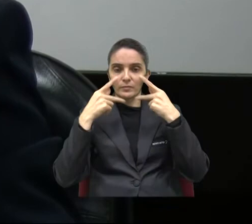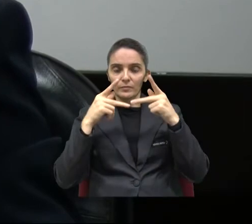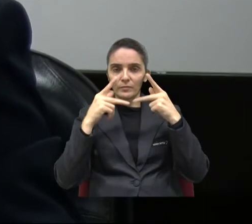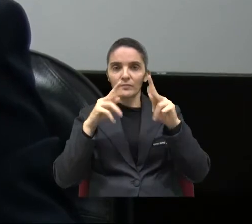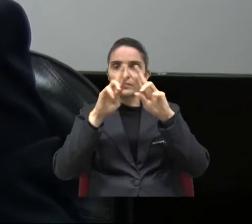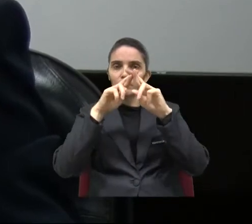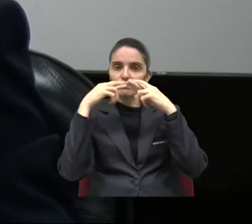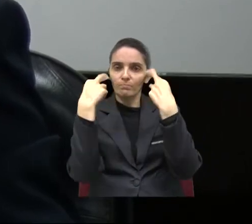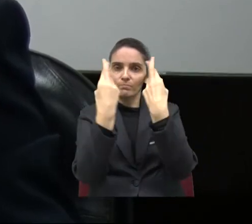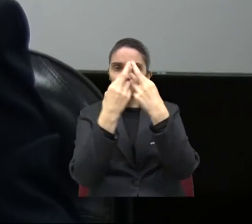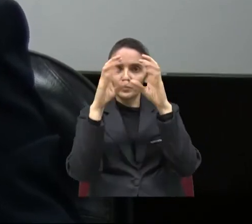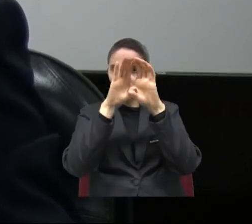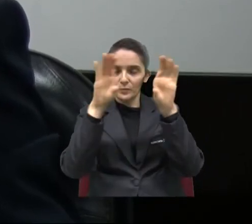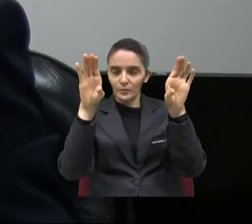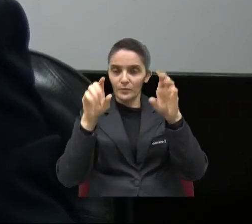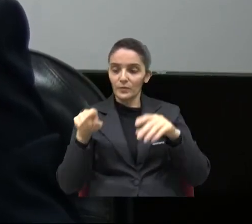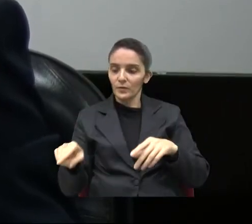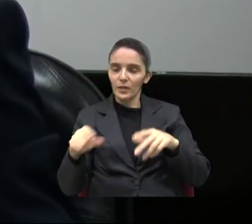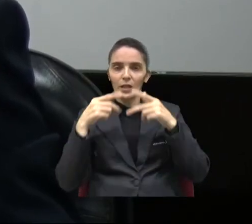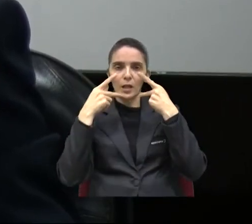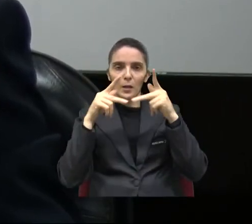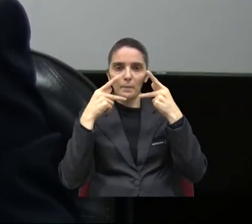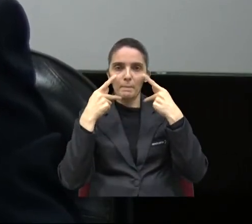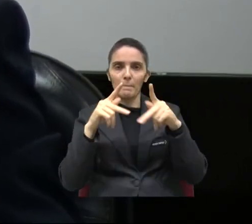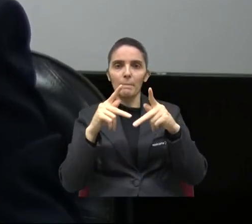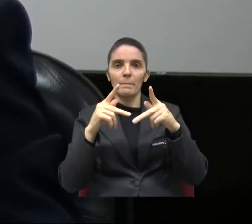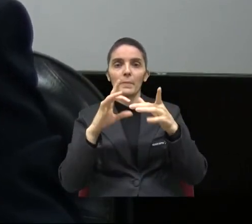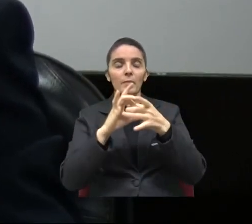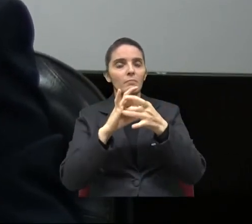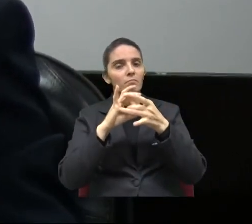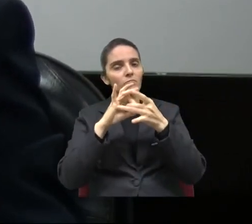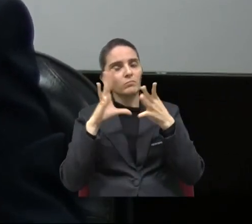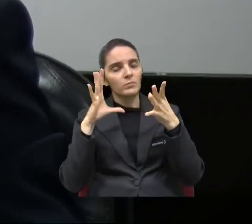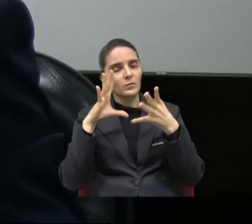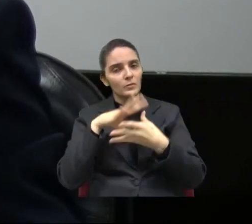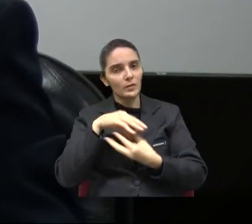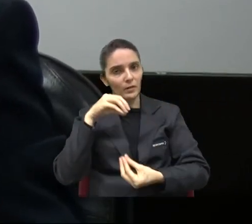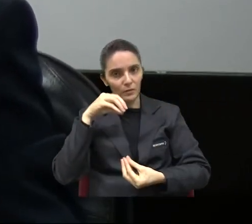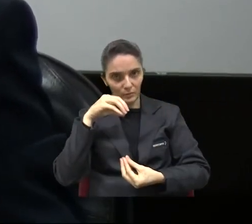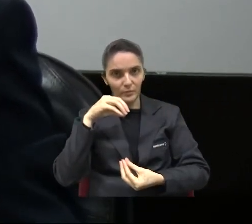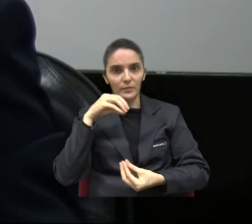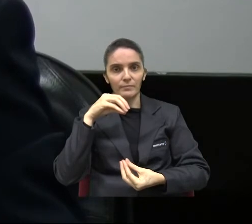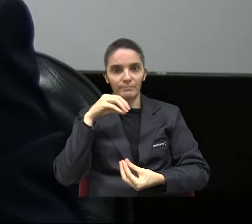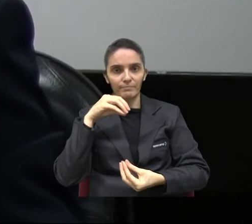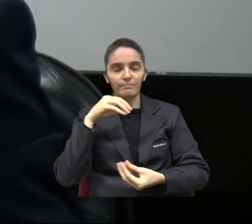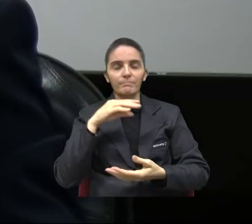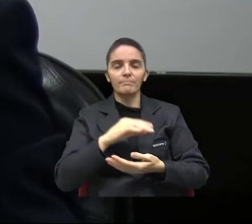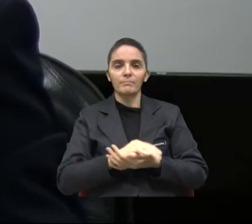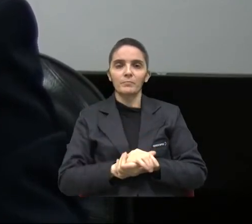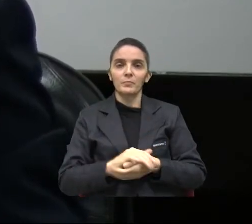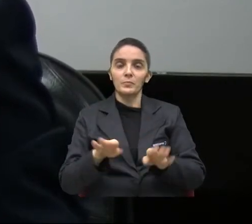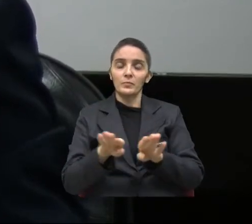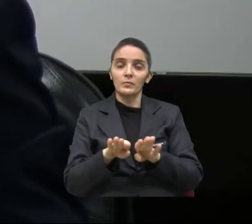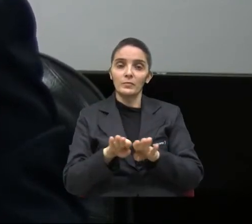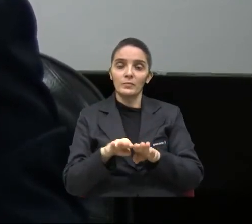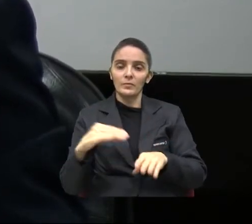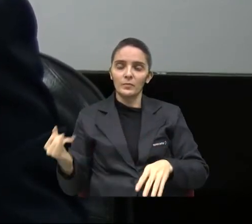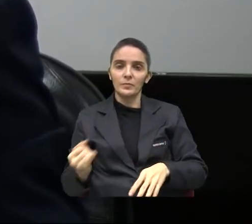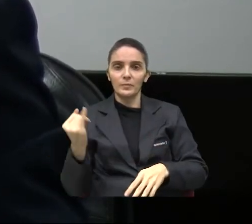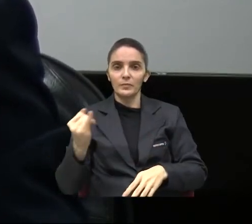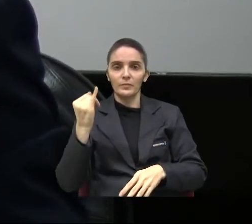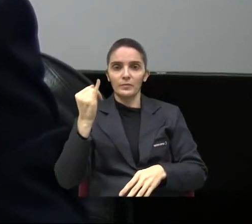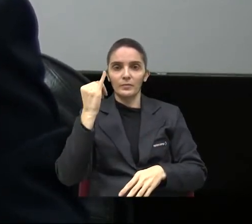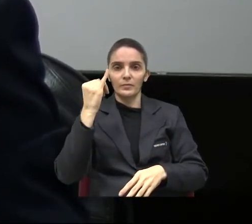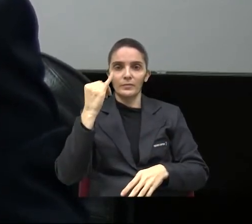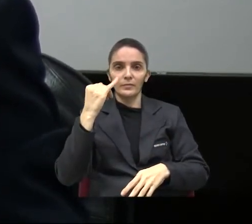céus, o pregador da libertação, do livramento e do mais importante, que é o